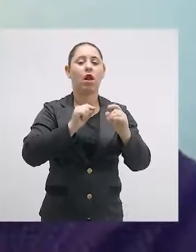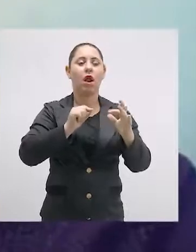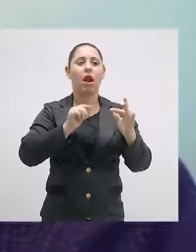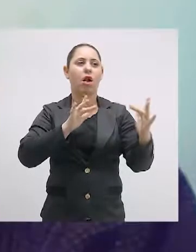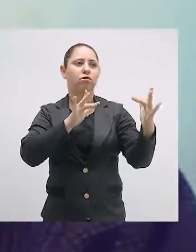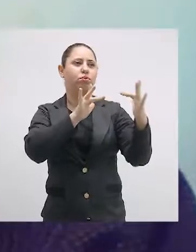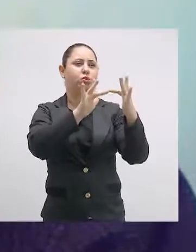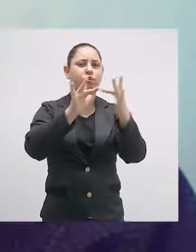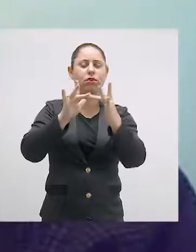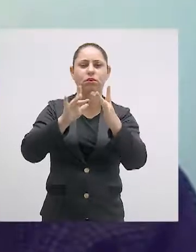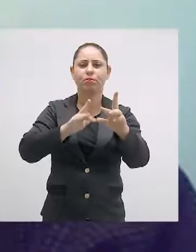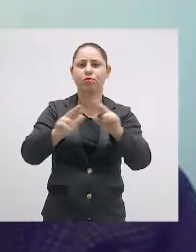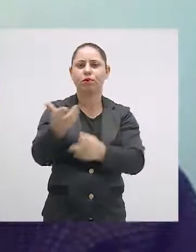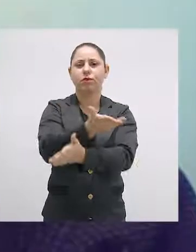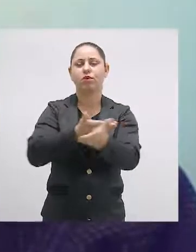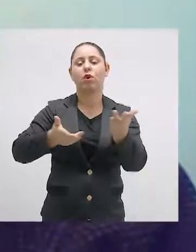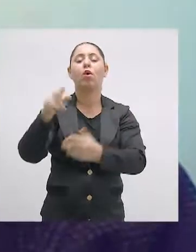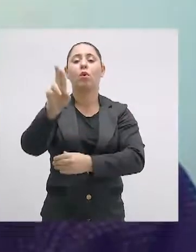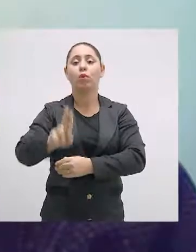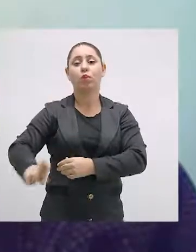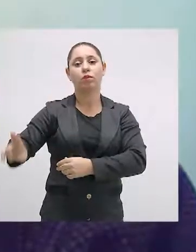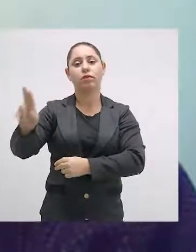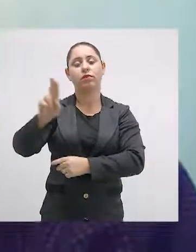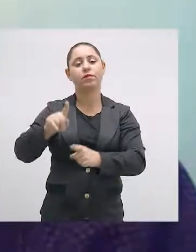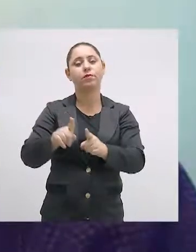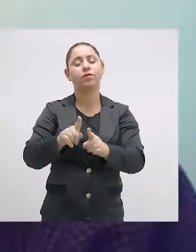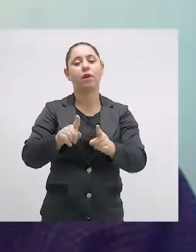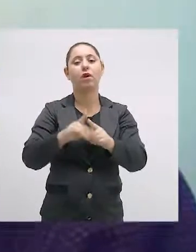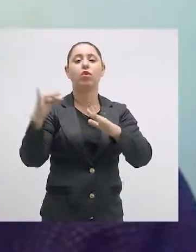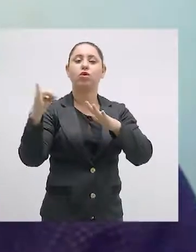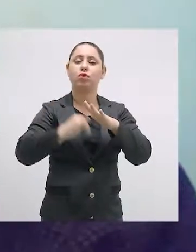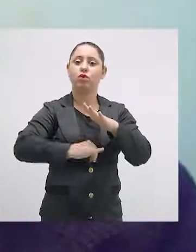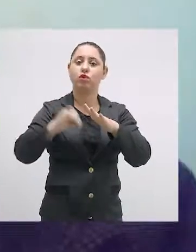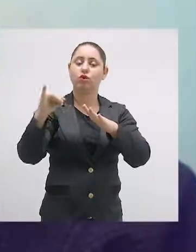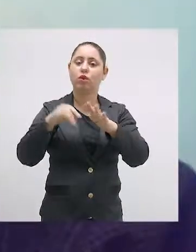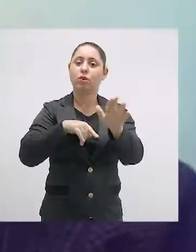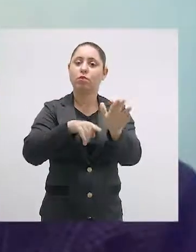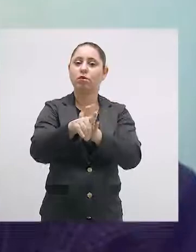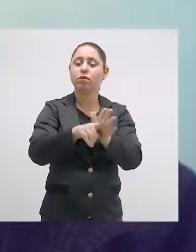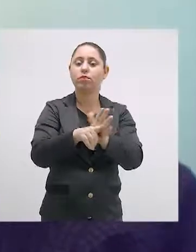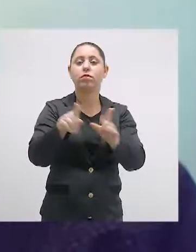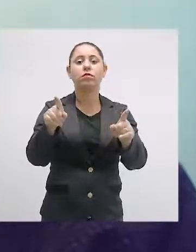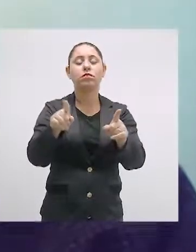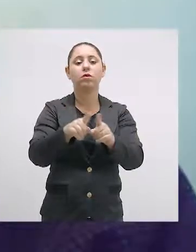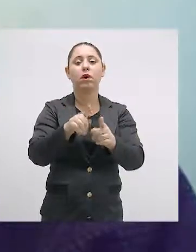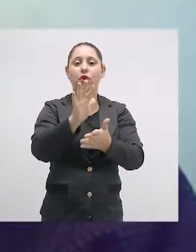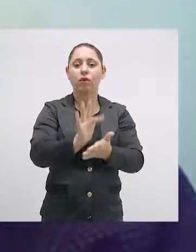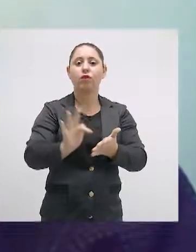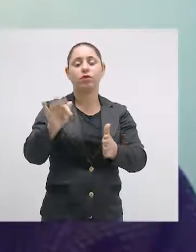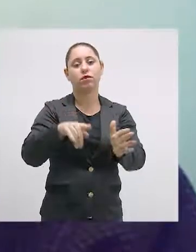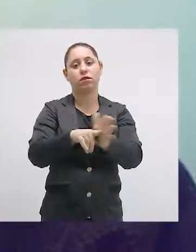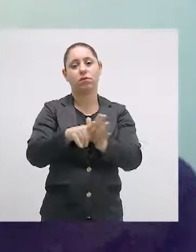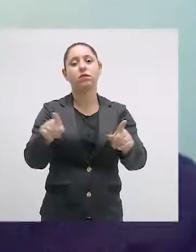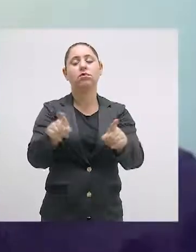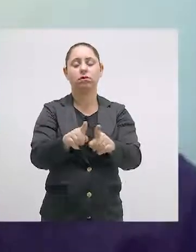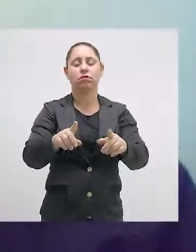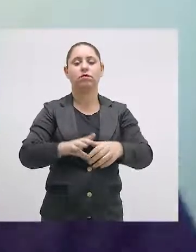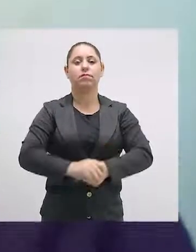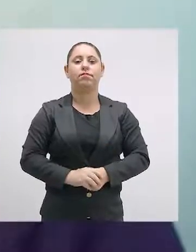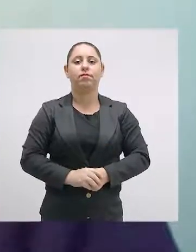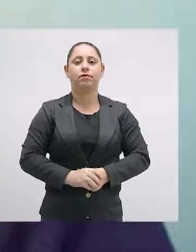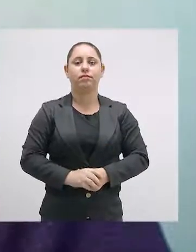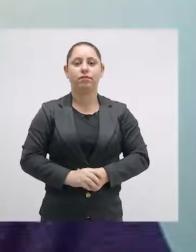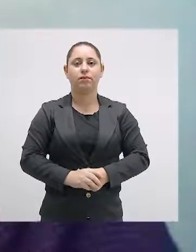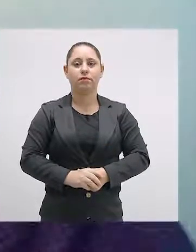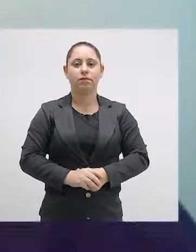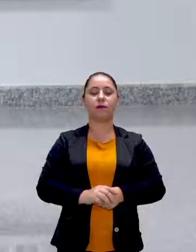tem que ter uma interface direta com as universidades, com os institutos de pesquisa e com as